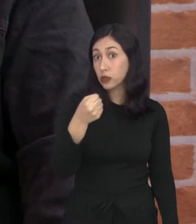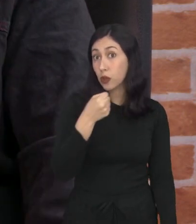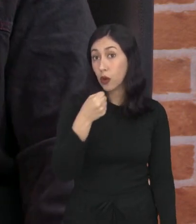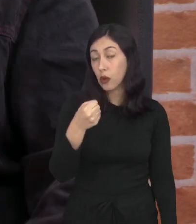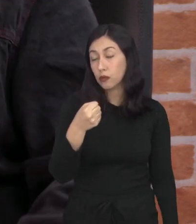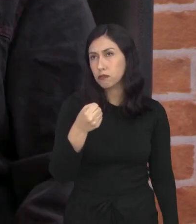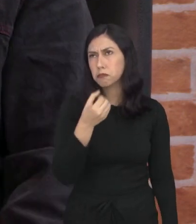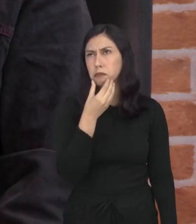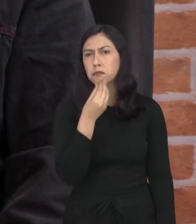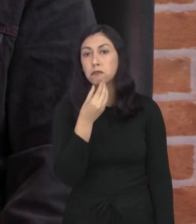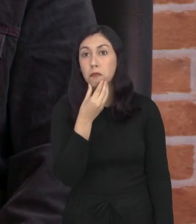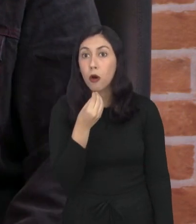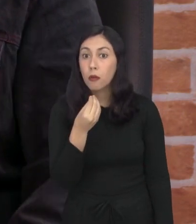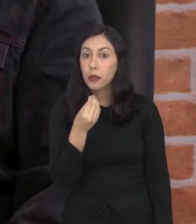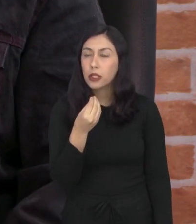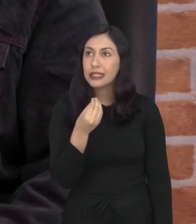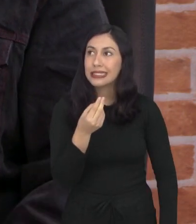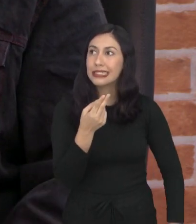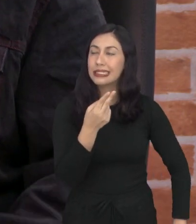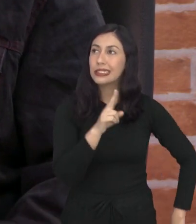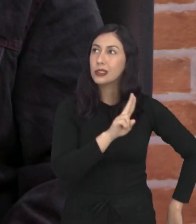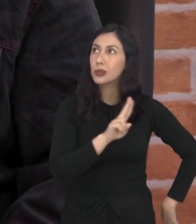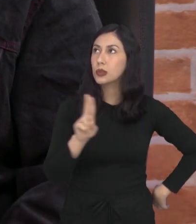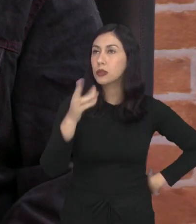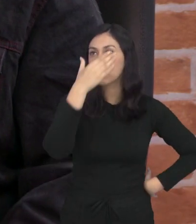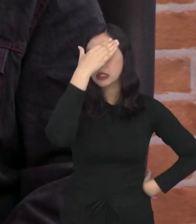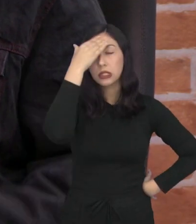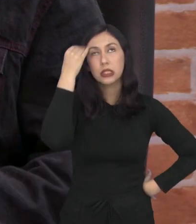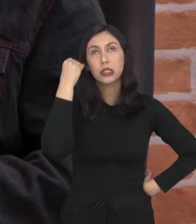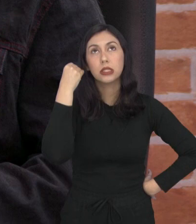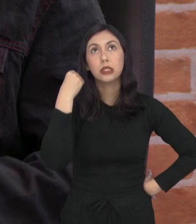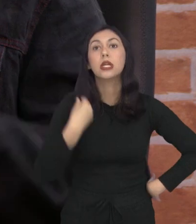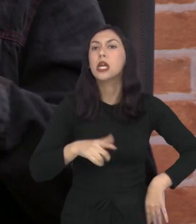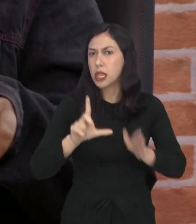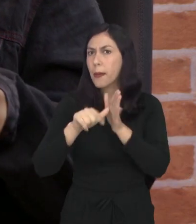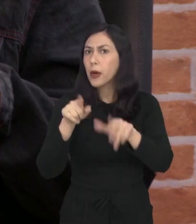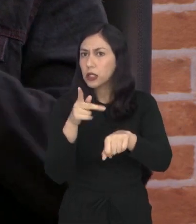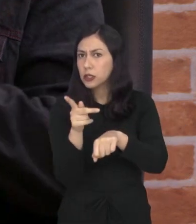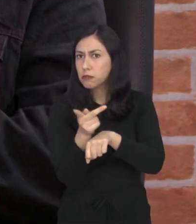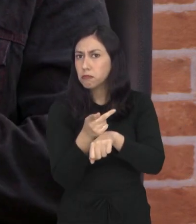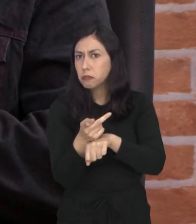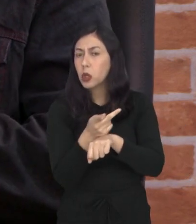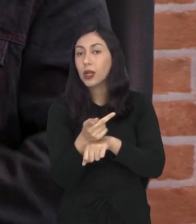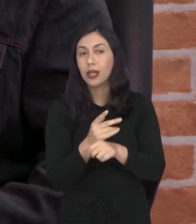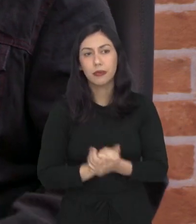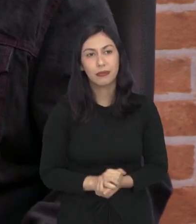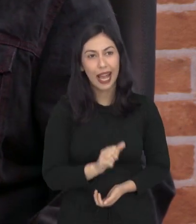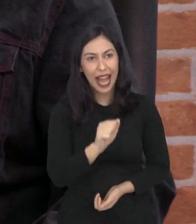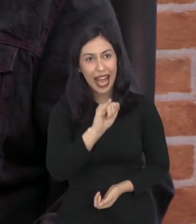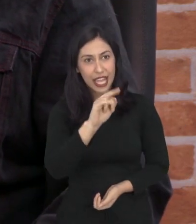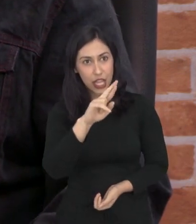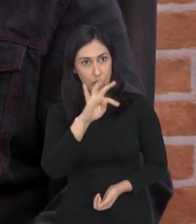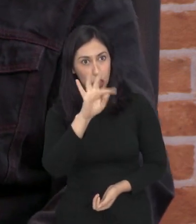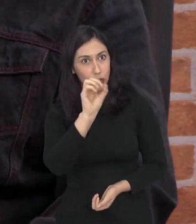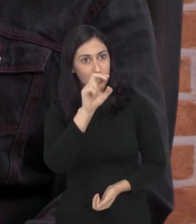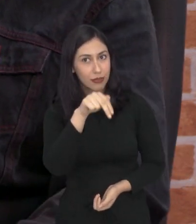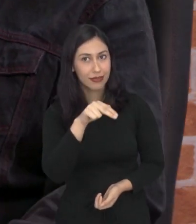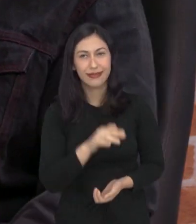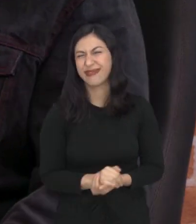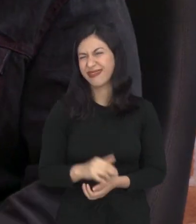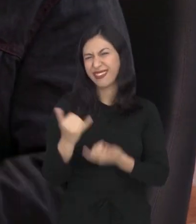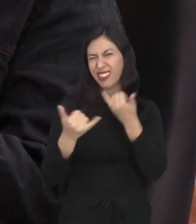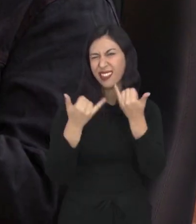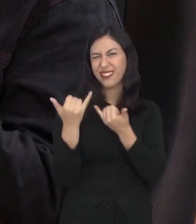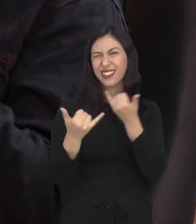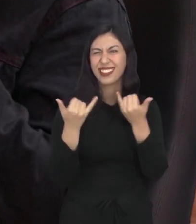galera. Teve um rapaz que a gente trocou uma ideia, que me fugiu o nome dele agora, depois eu prometo pra vocês que eu vou procurar e mandar pro Vitor. Ayrton Senna. Mas